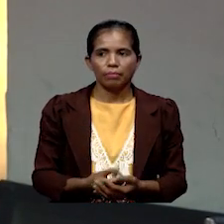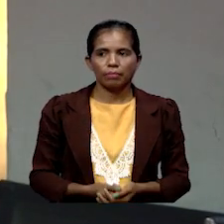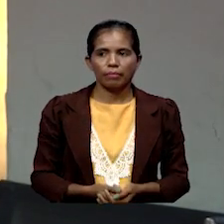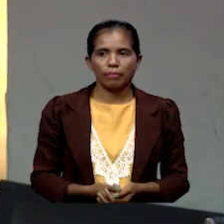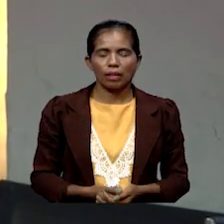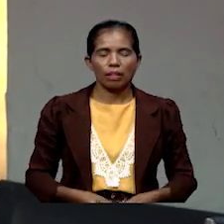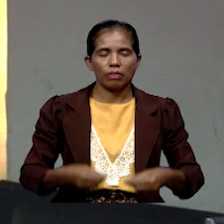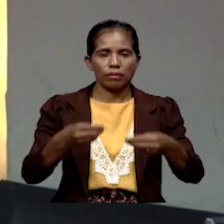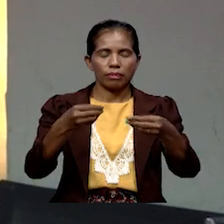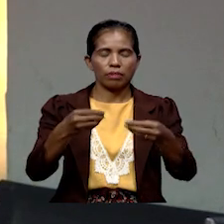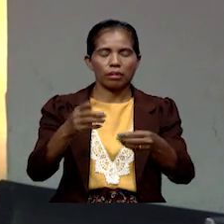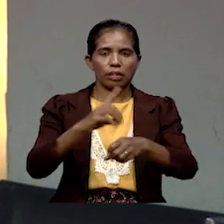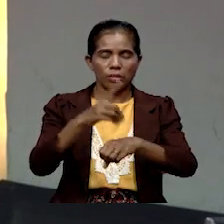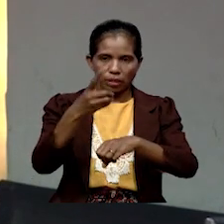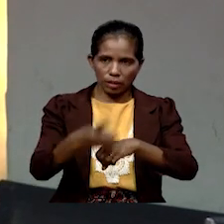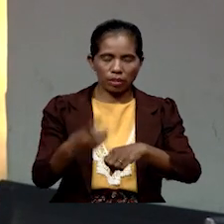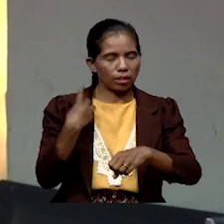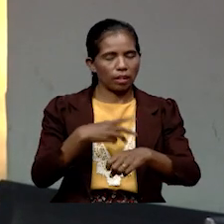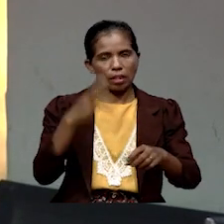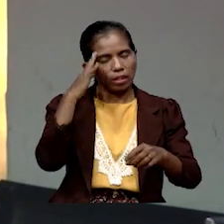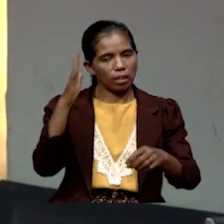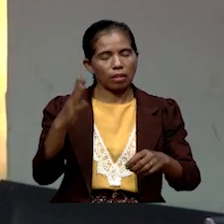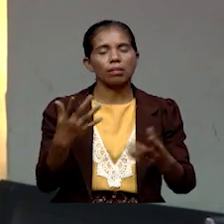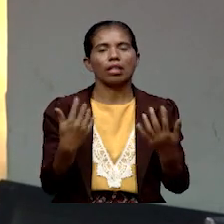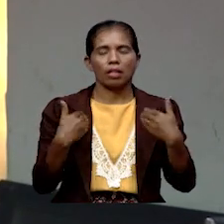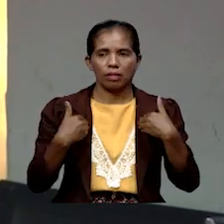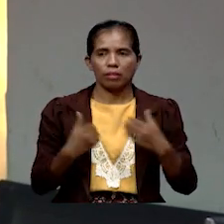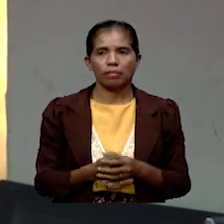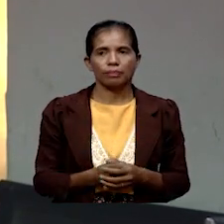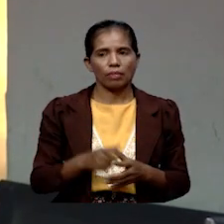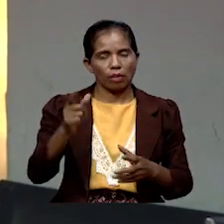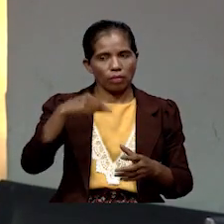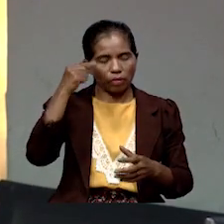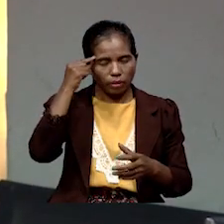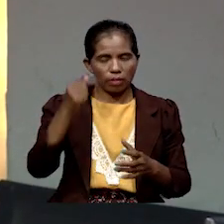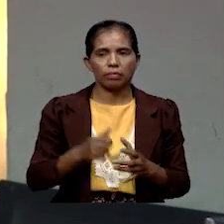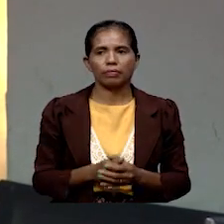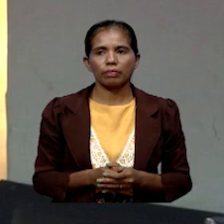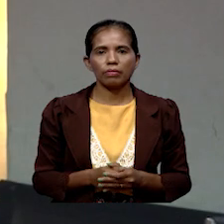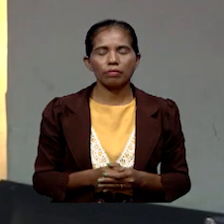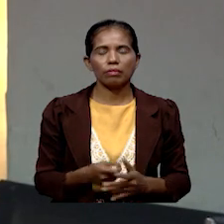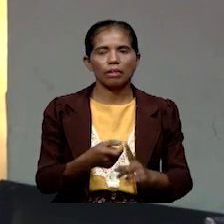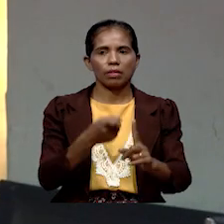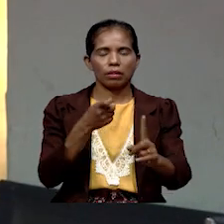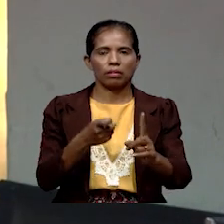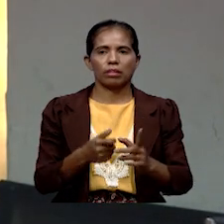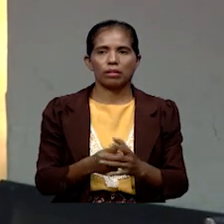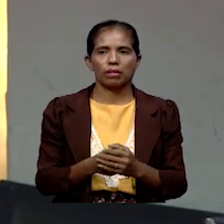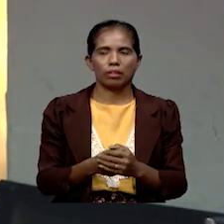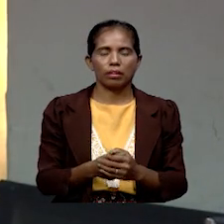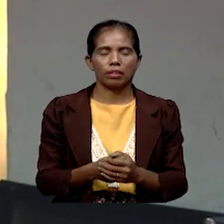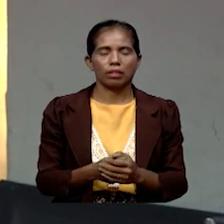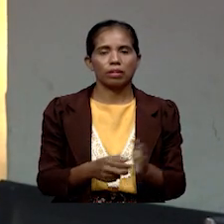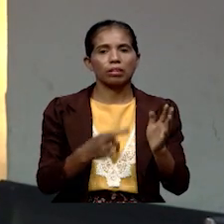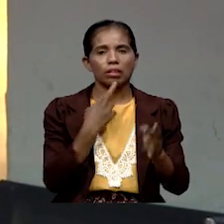que desastre tem que inesperado, ita lá espera, mas acontece. Mas em princípio o governo central e a autoridade local sem resposta,